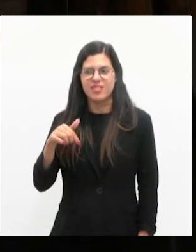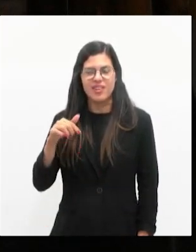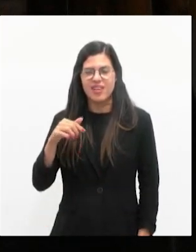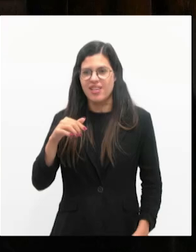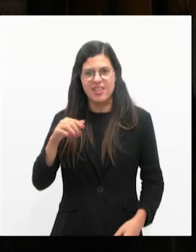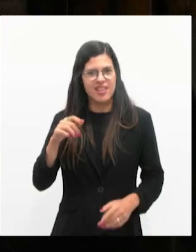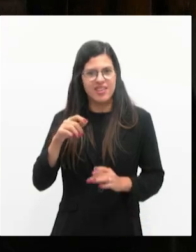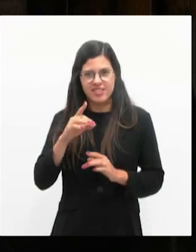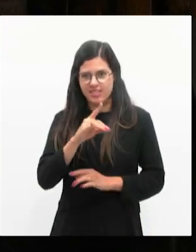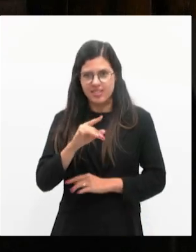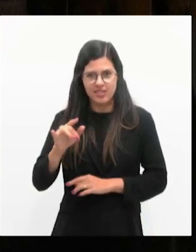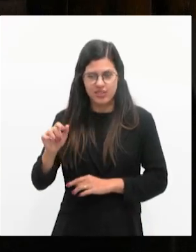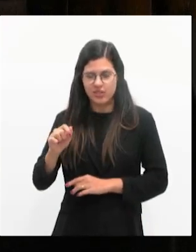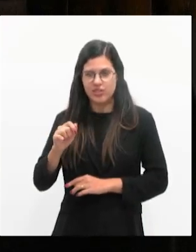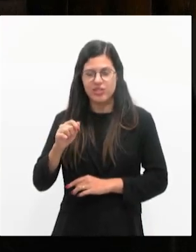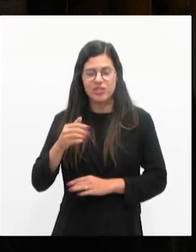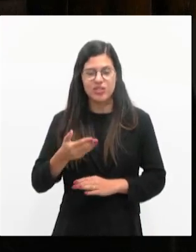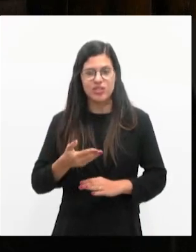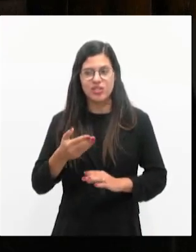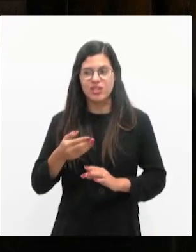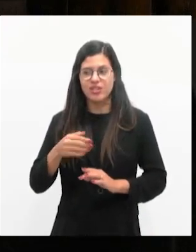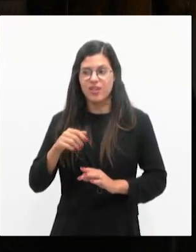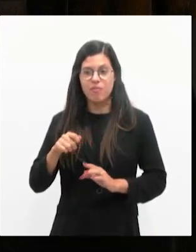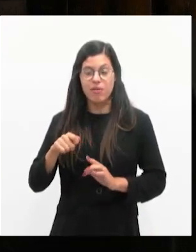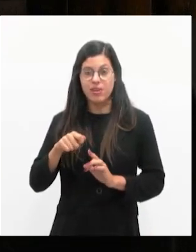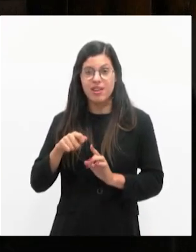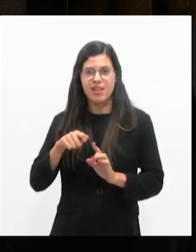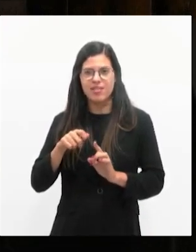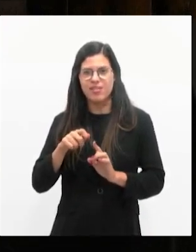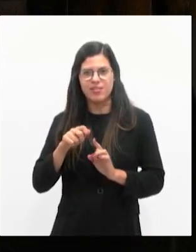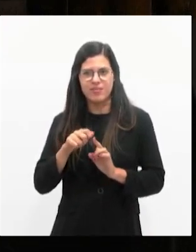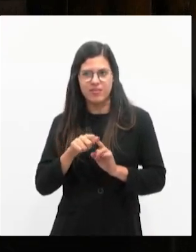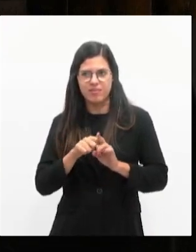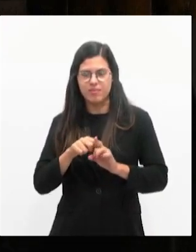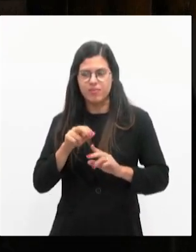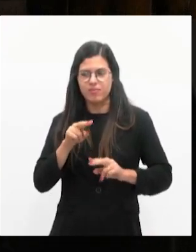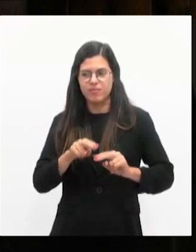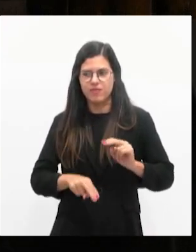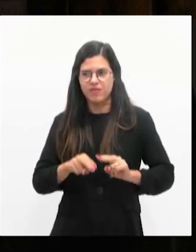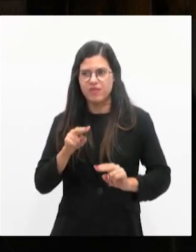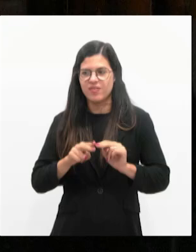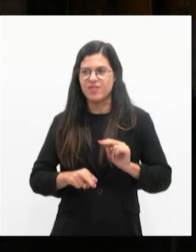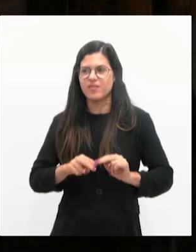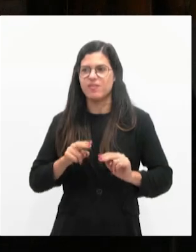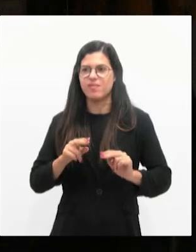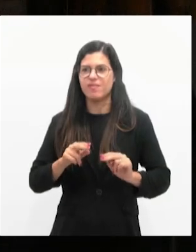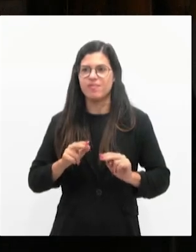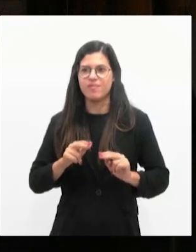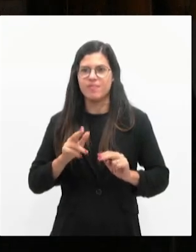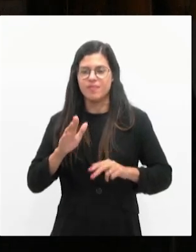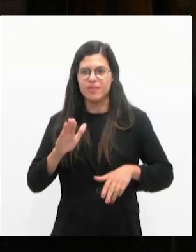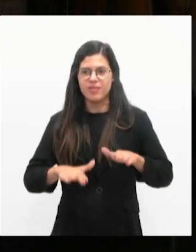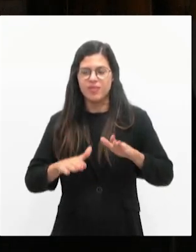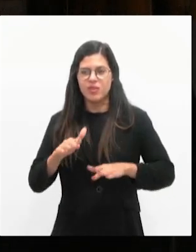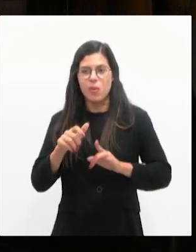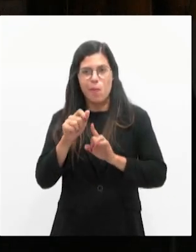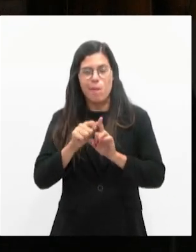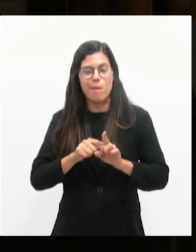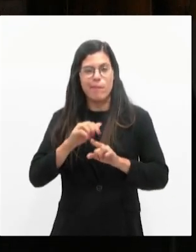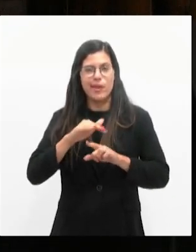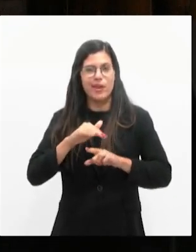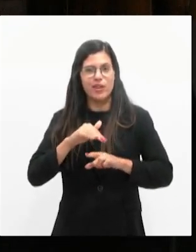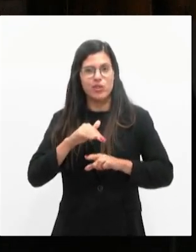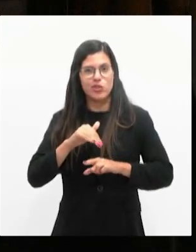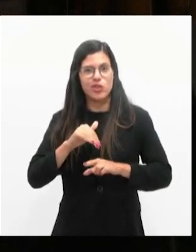mês de junho, e concluindo, é um mês muito interessante mesmo. Né? talvez seja o mês mais festivo